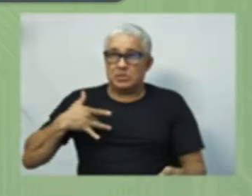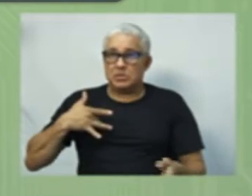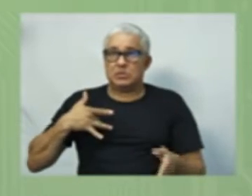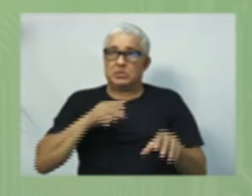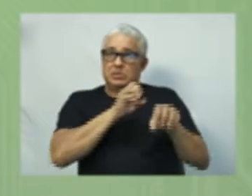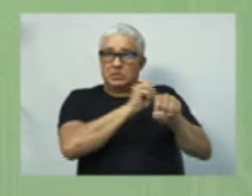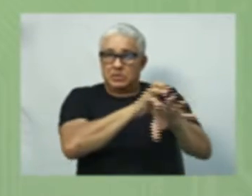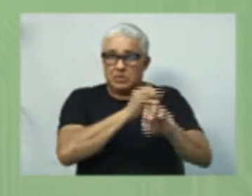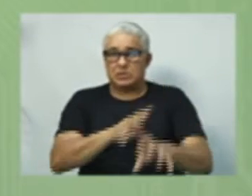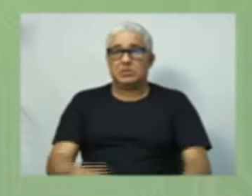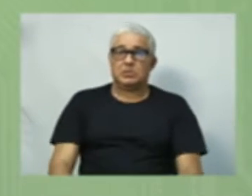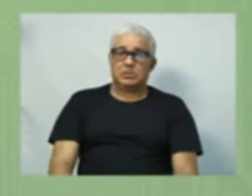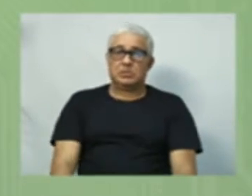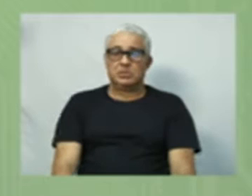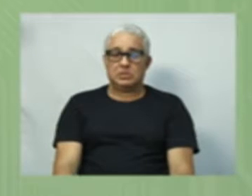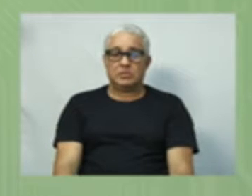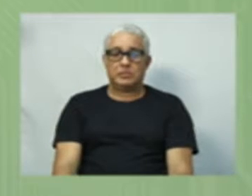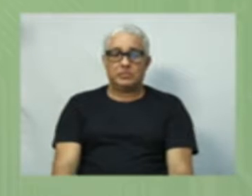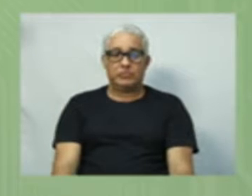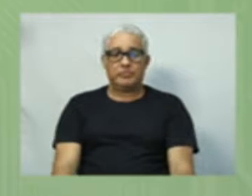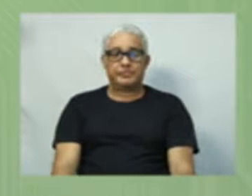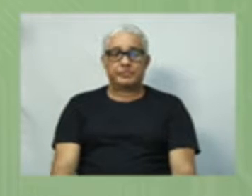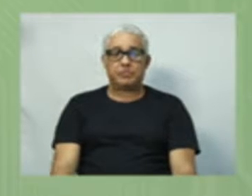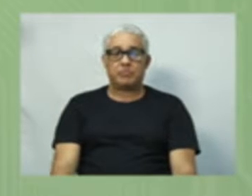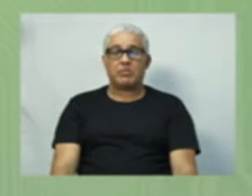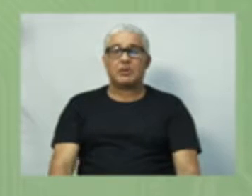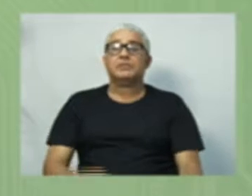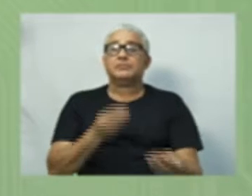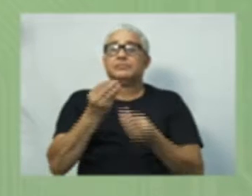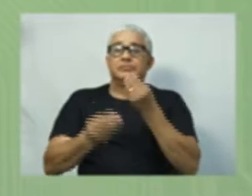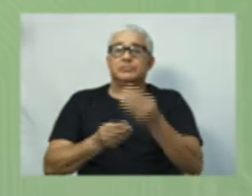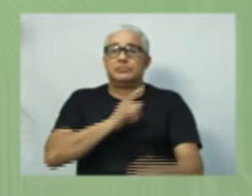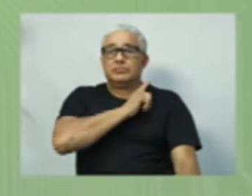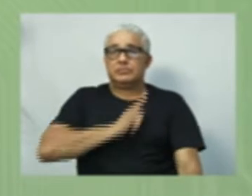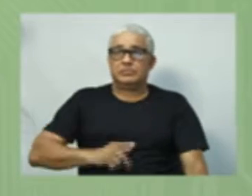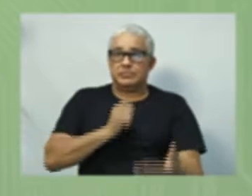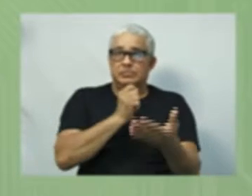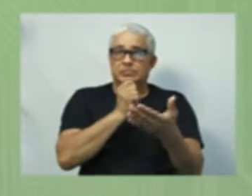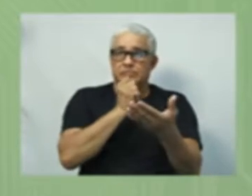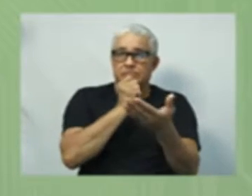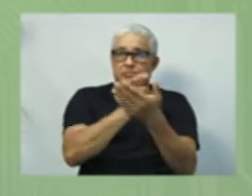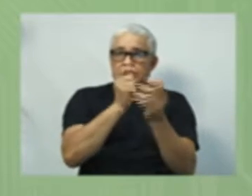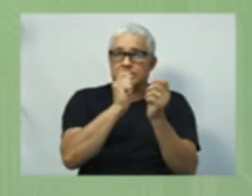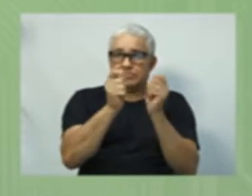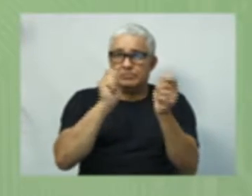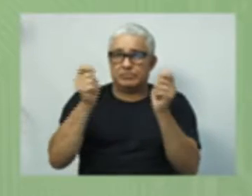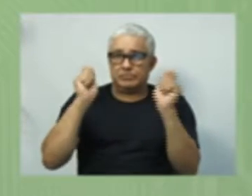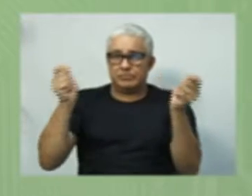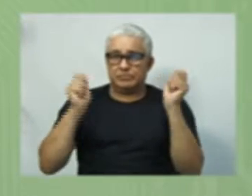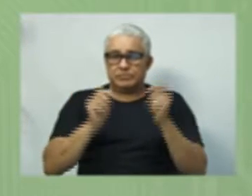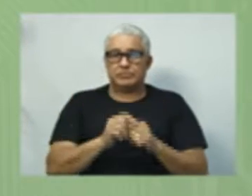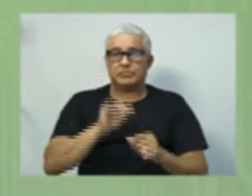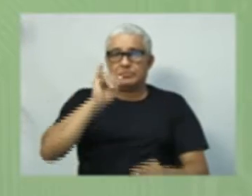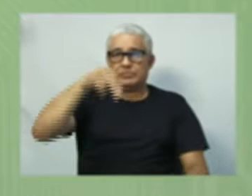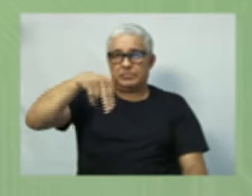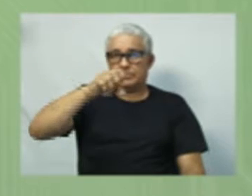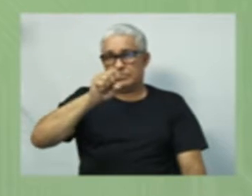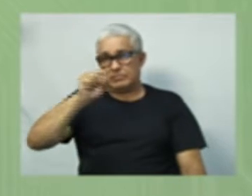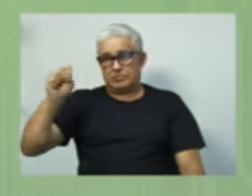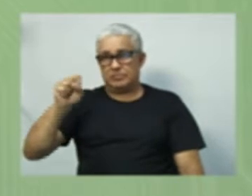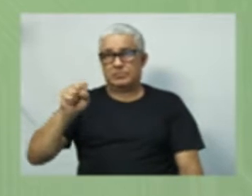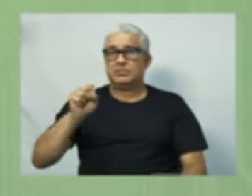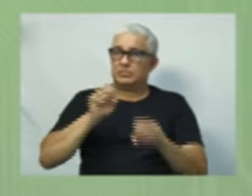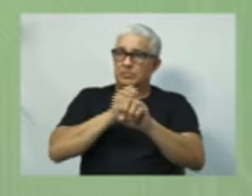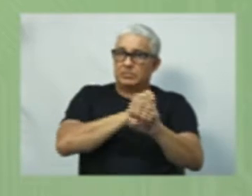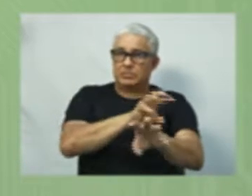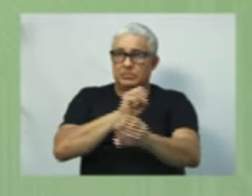mais um pouquinho à frente? E como o governo paga essas contas? Da previdência social, da